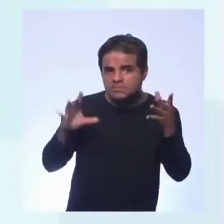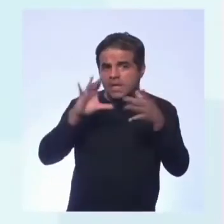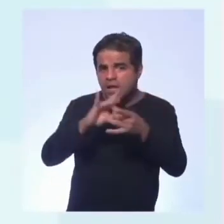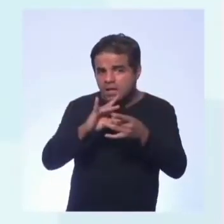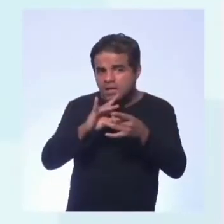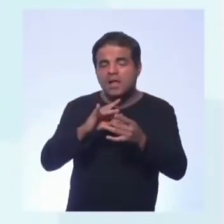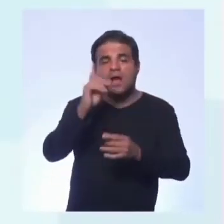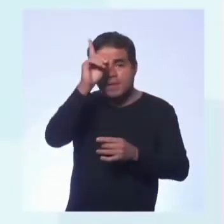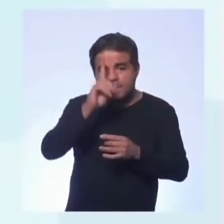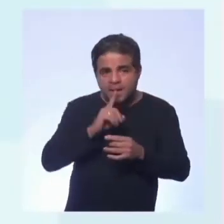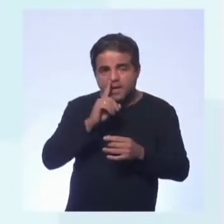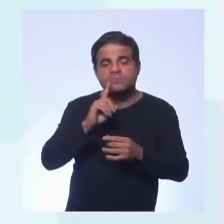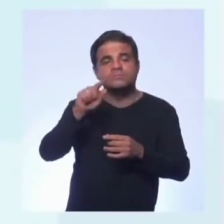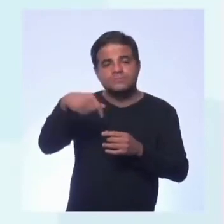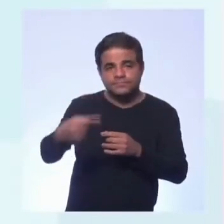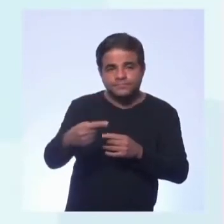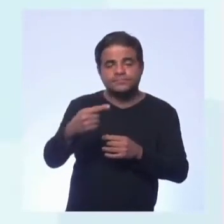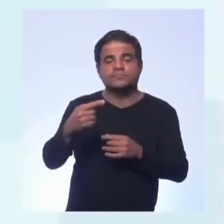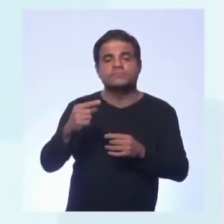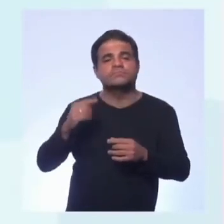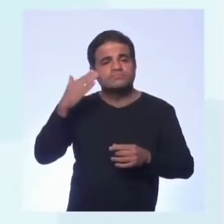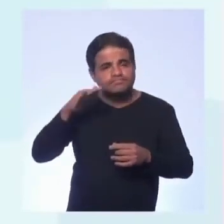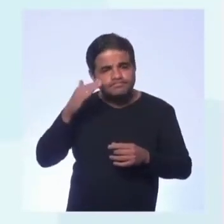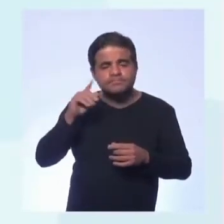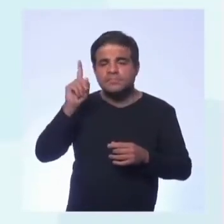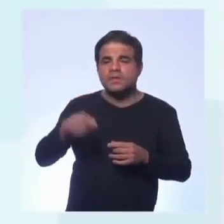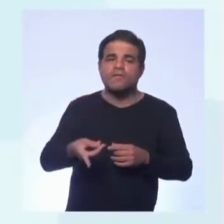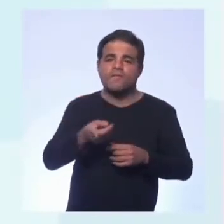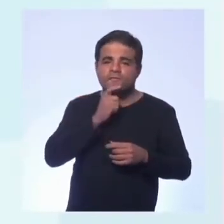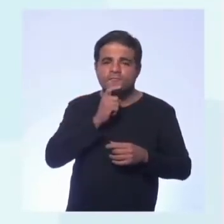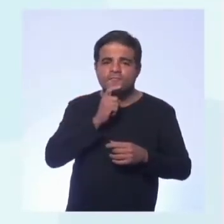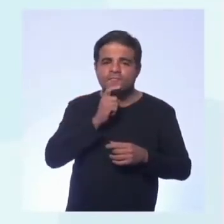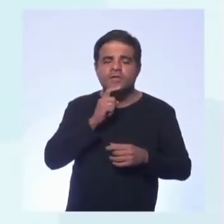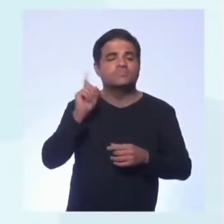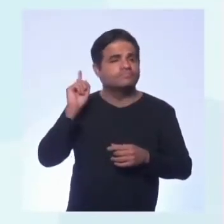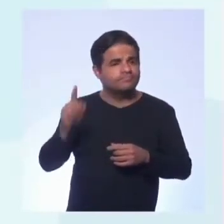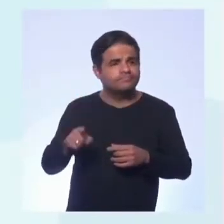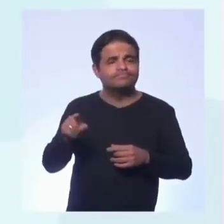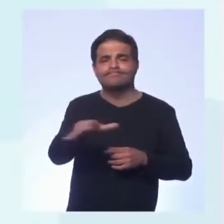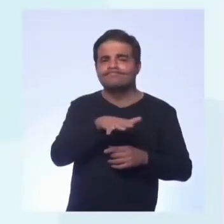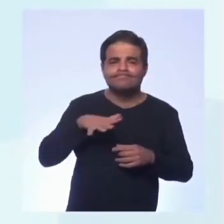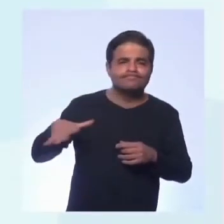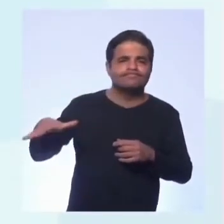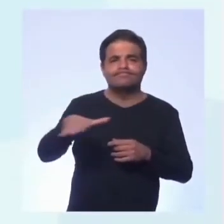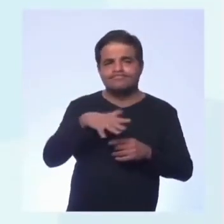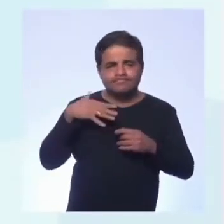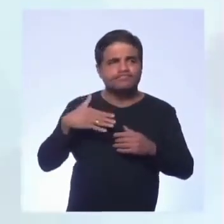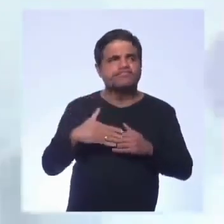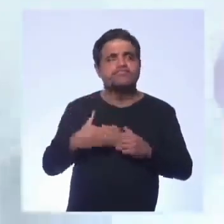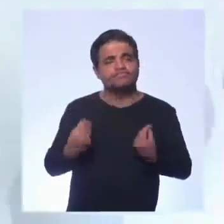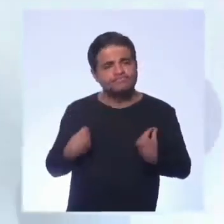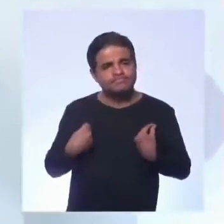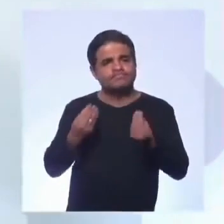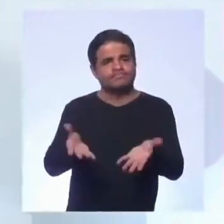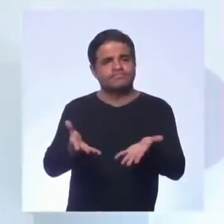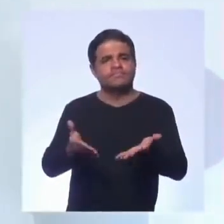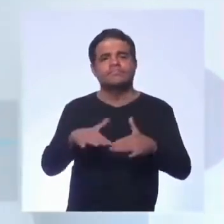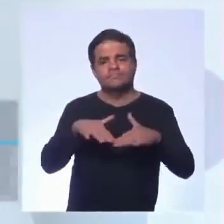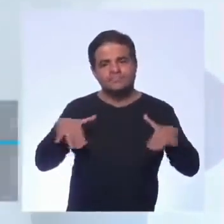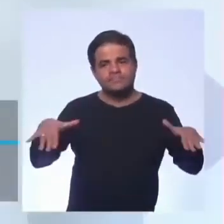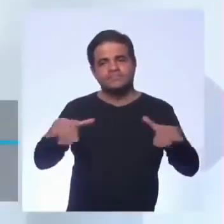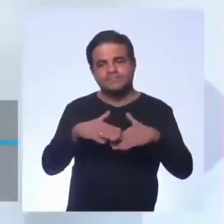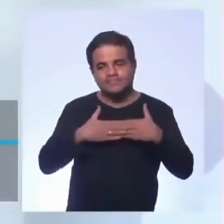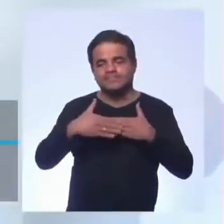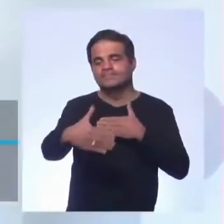Aliança amarelo, Tríplice Entente verde. O palco está montado para